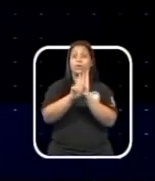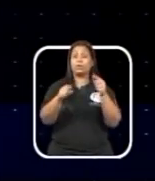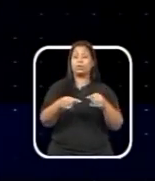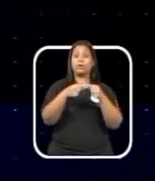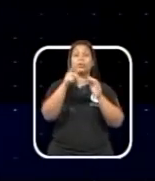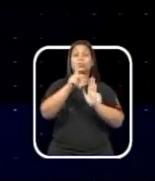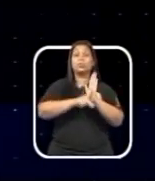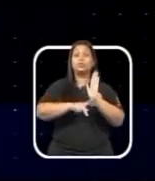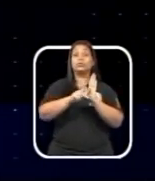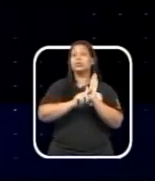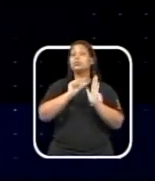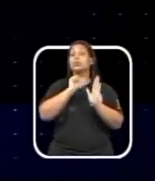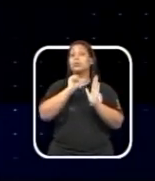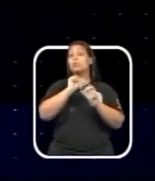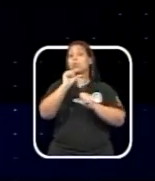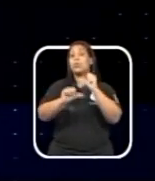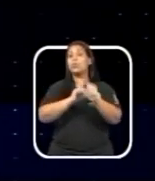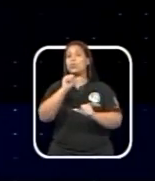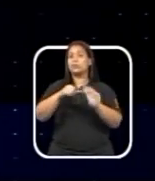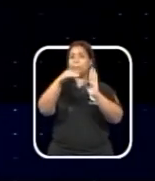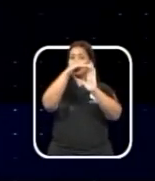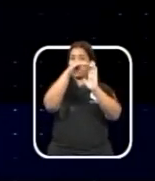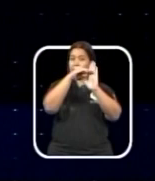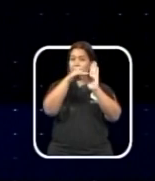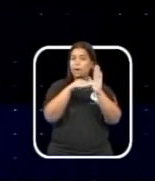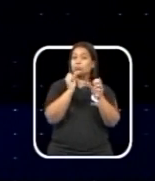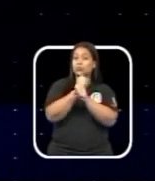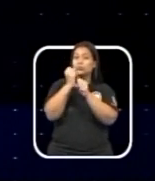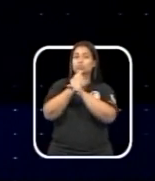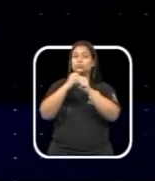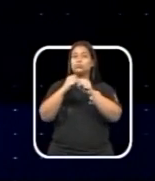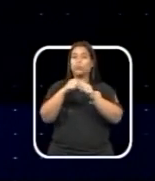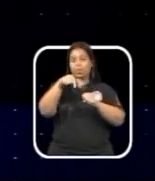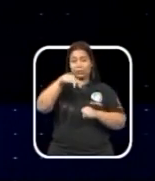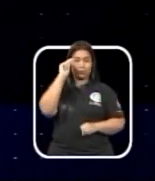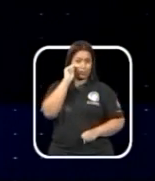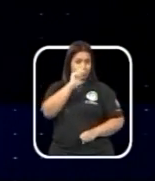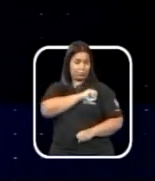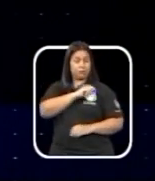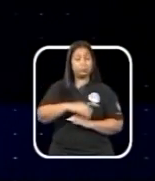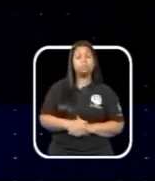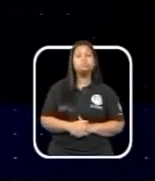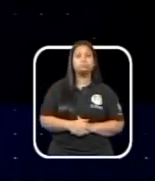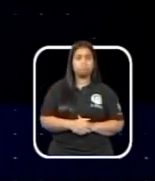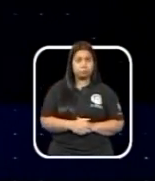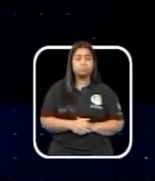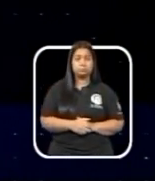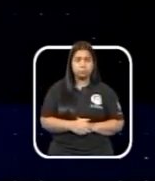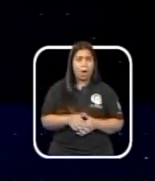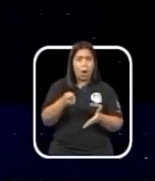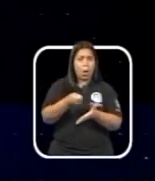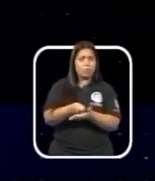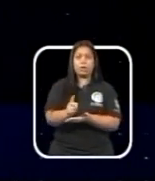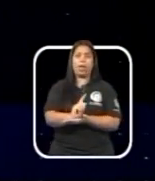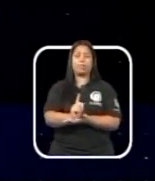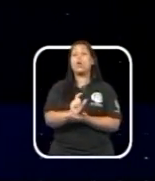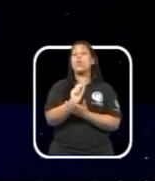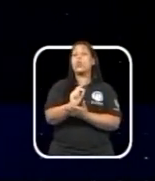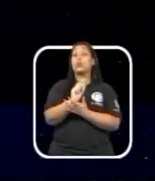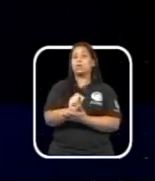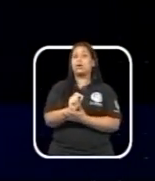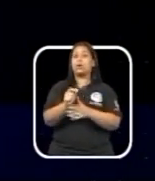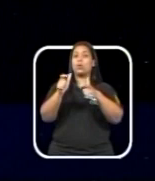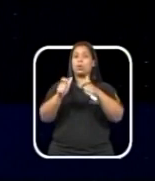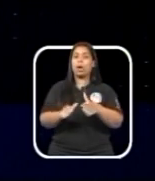legalidade projeto que altera o Código de Obras e Edificações do município. A medida desobriga a instalação de sistema